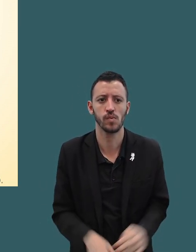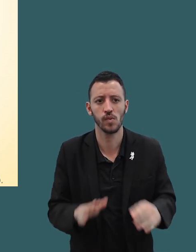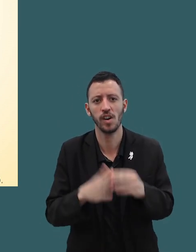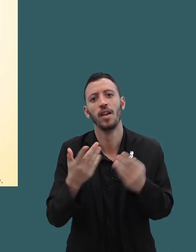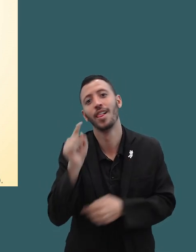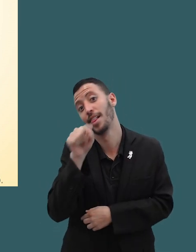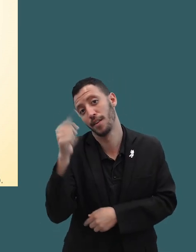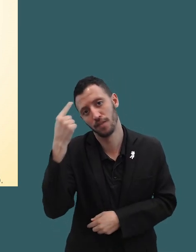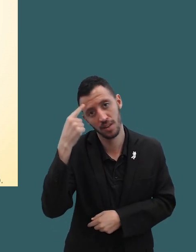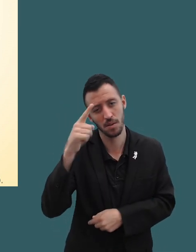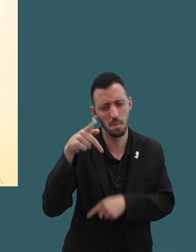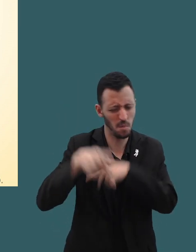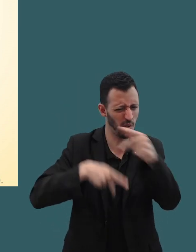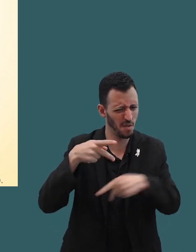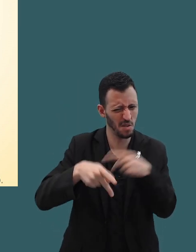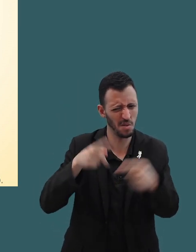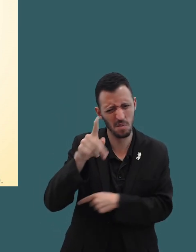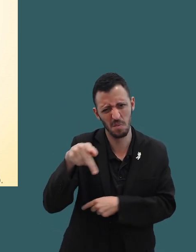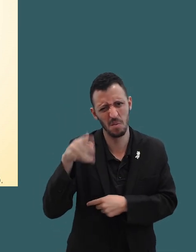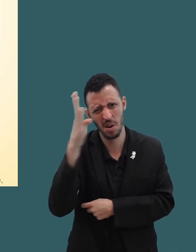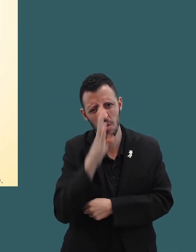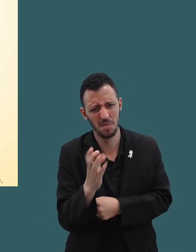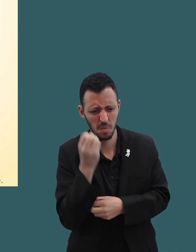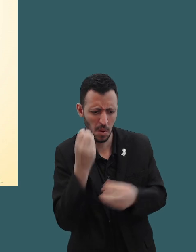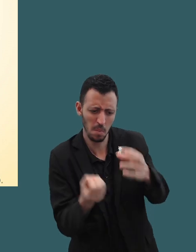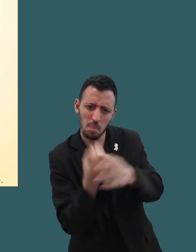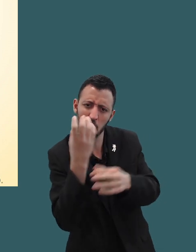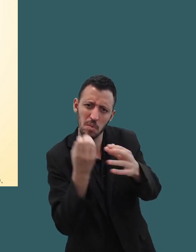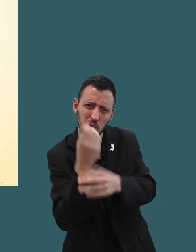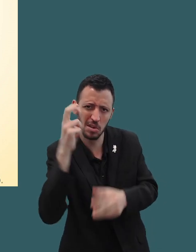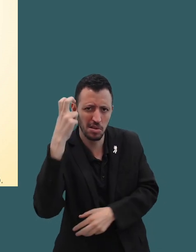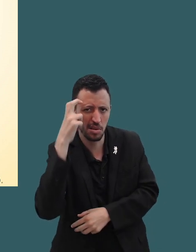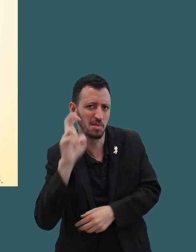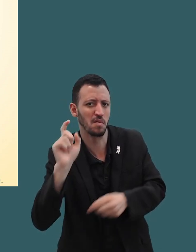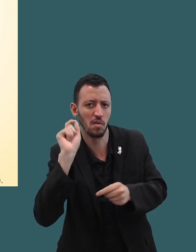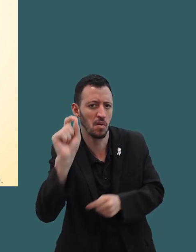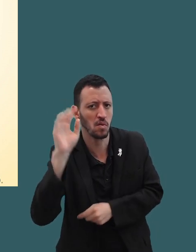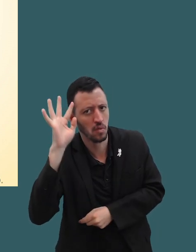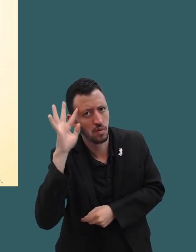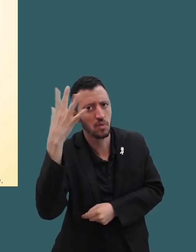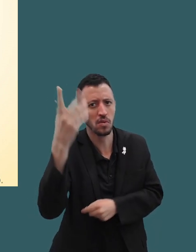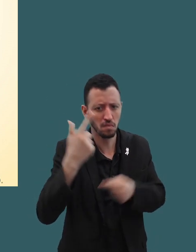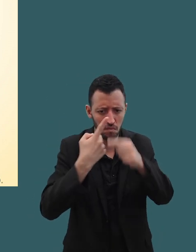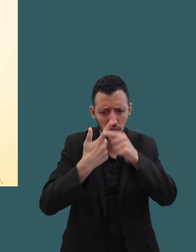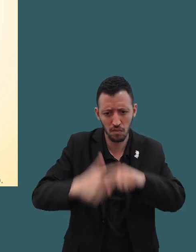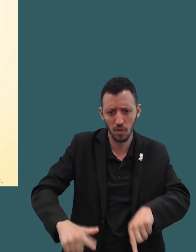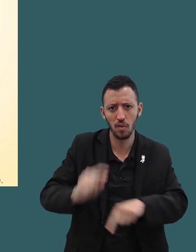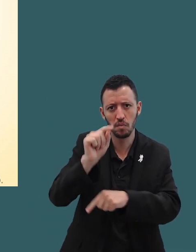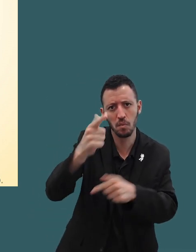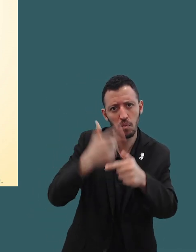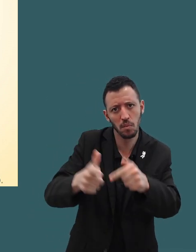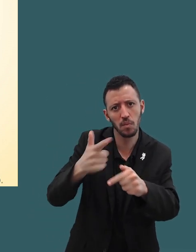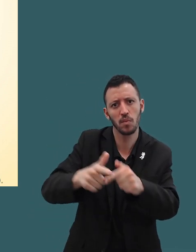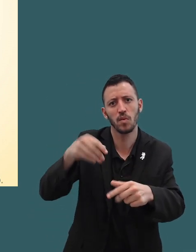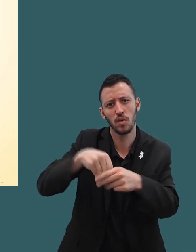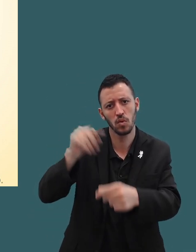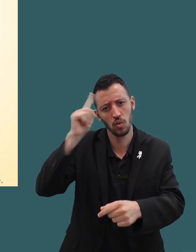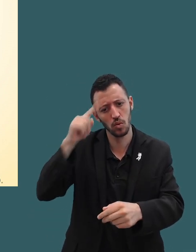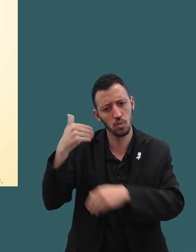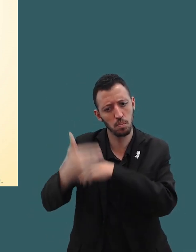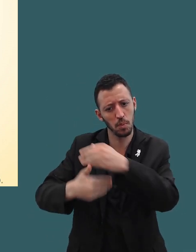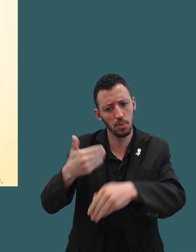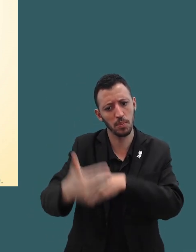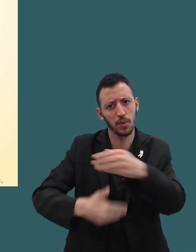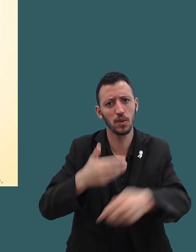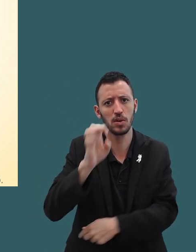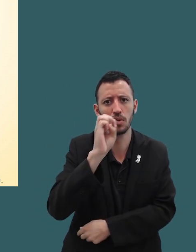ele inventa. O povo brasileiro é muito criativo para pensar soluções para enfrentar problemas do cotidiano. E